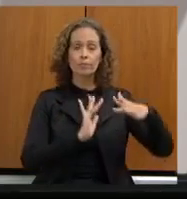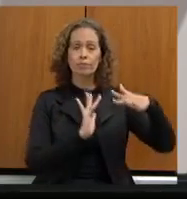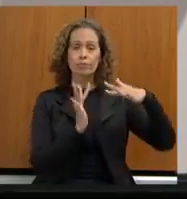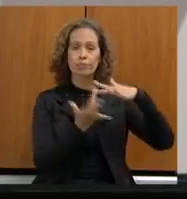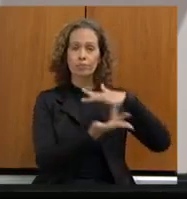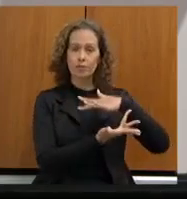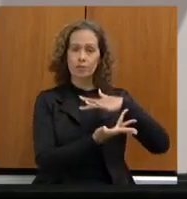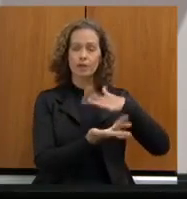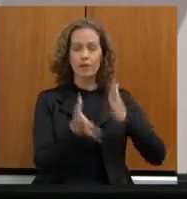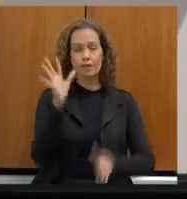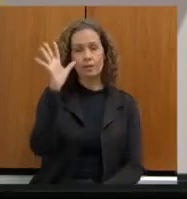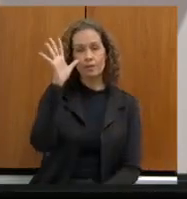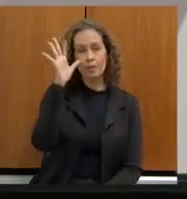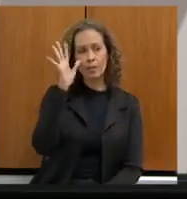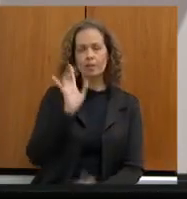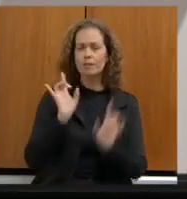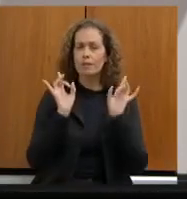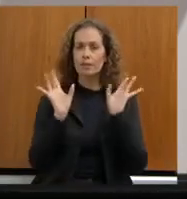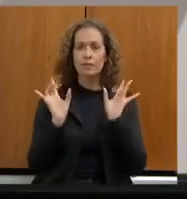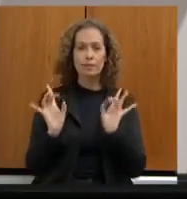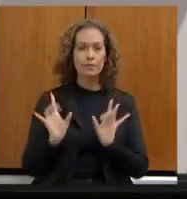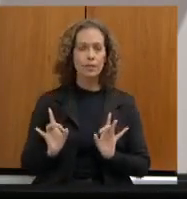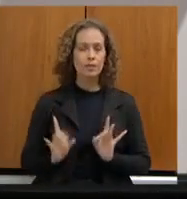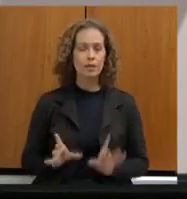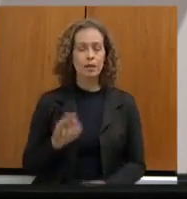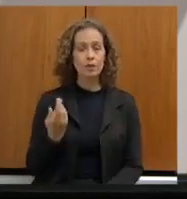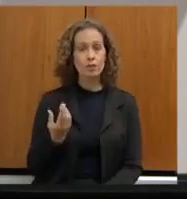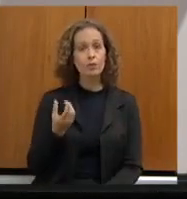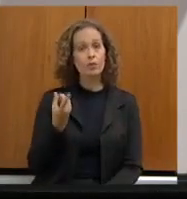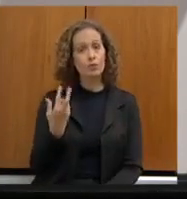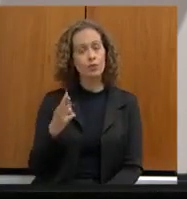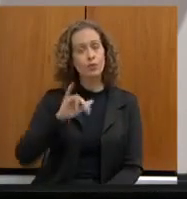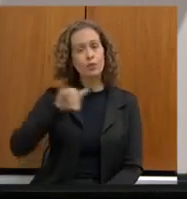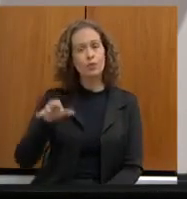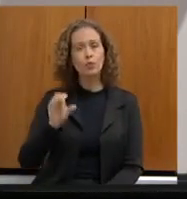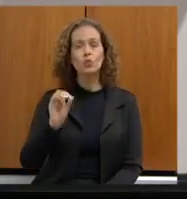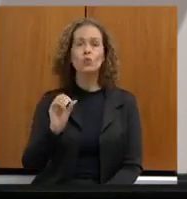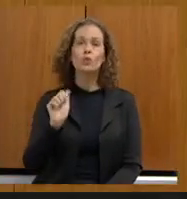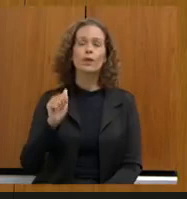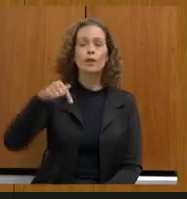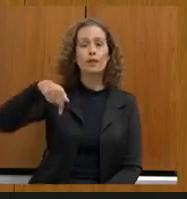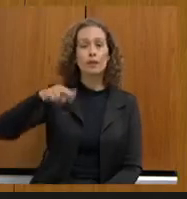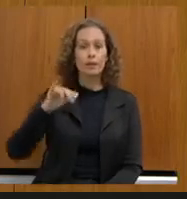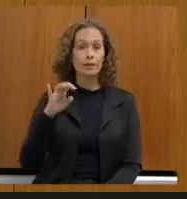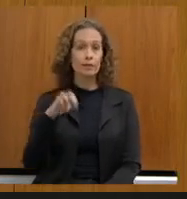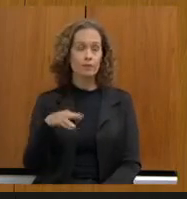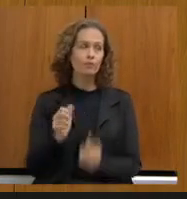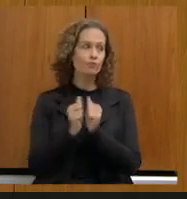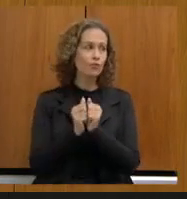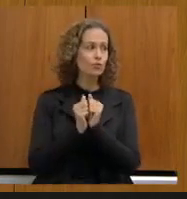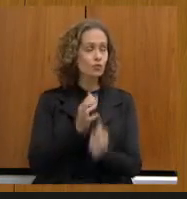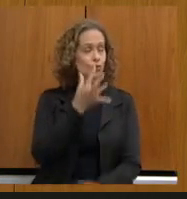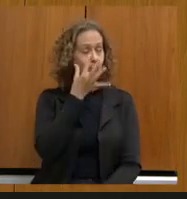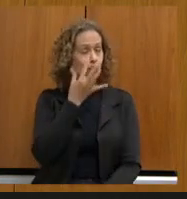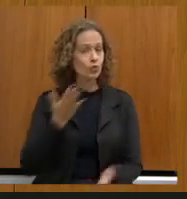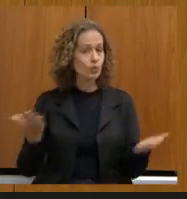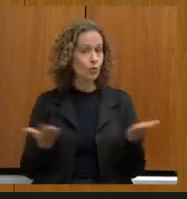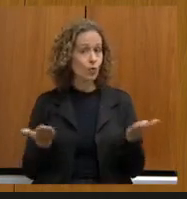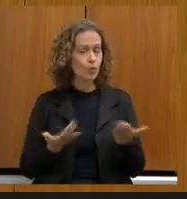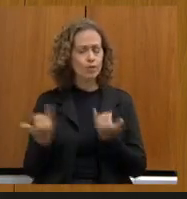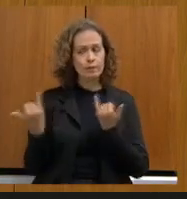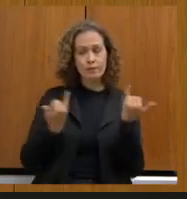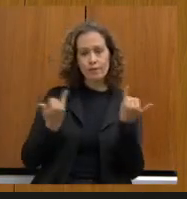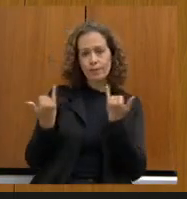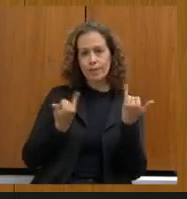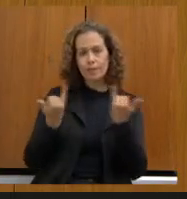sociais e de uma forma muito especial Dr Joaquim que está aqui conosco hoje né trazendo aqui as